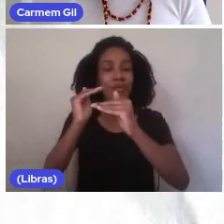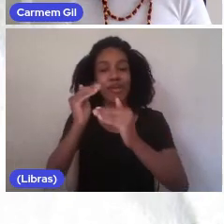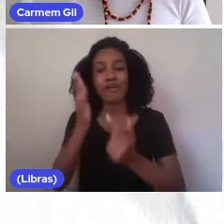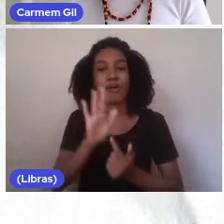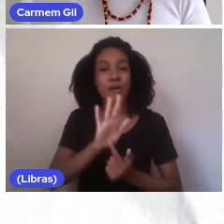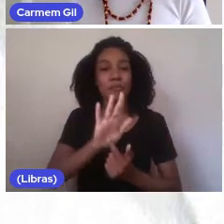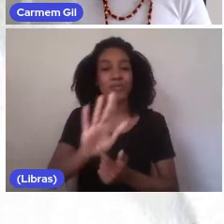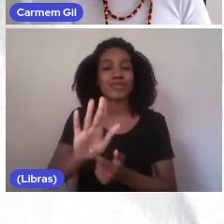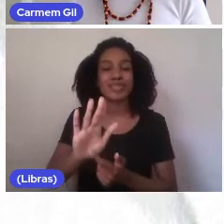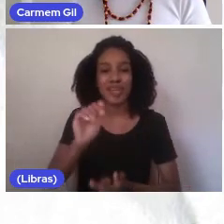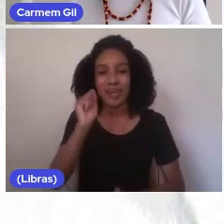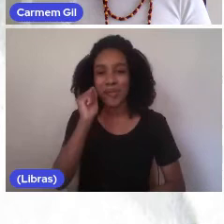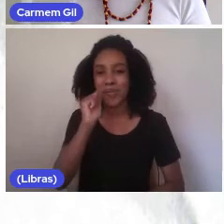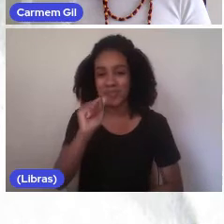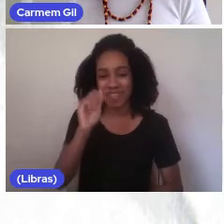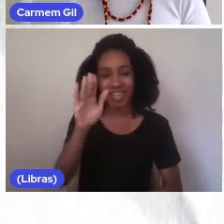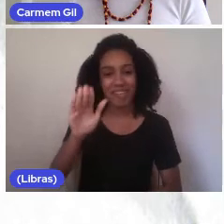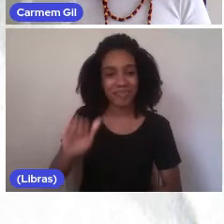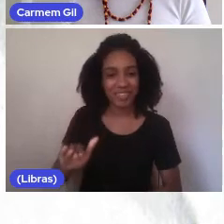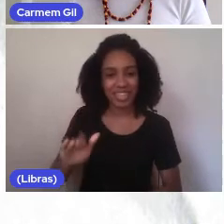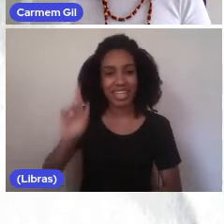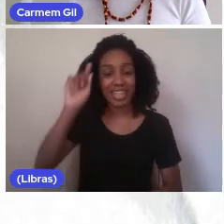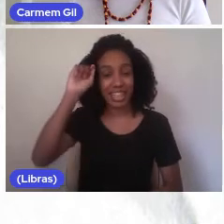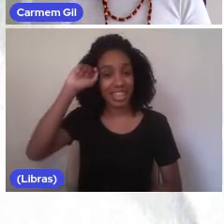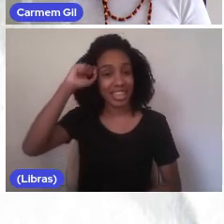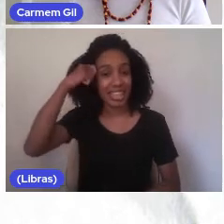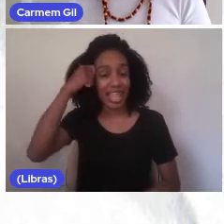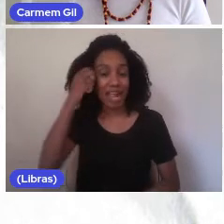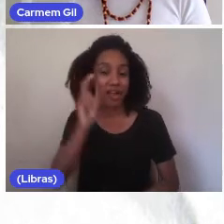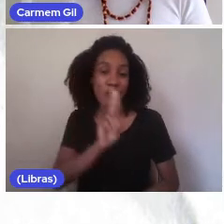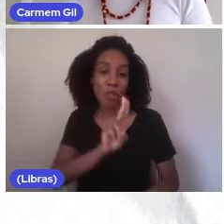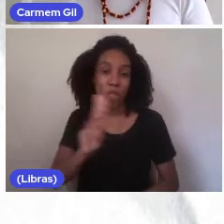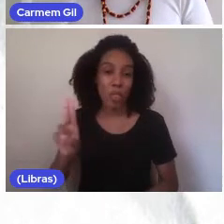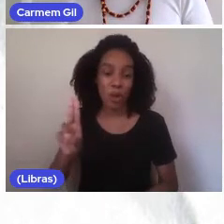de mascote do portal do Bicentenário.